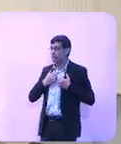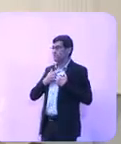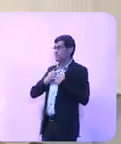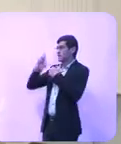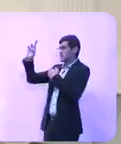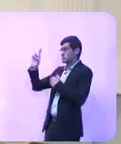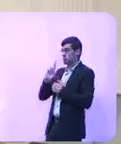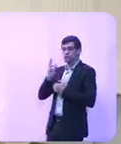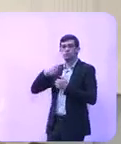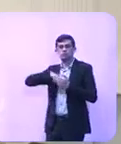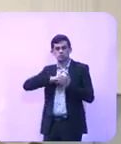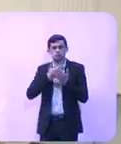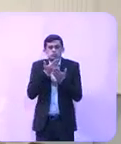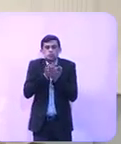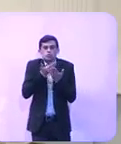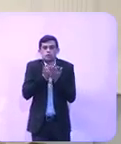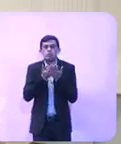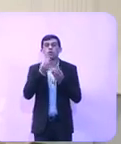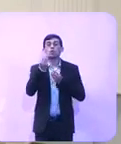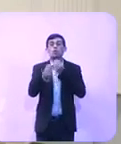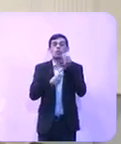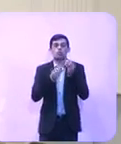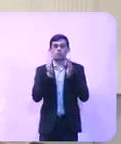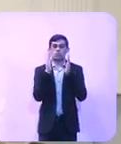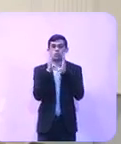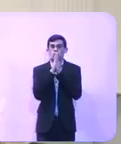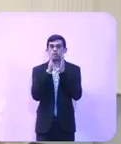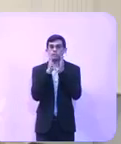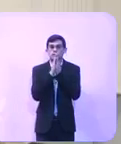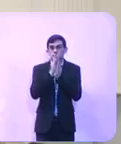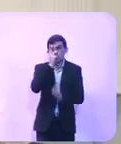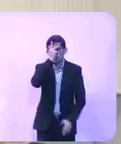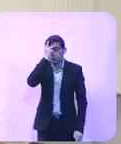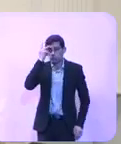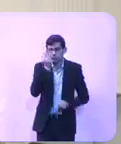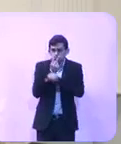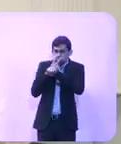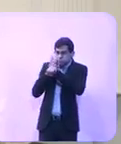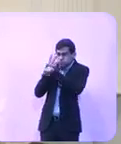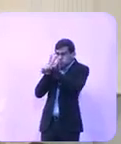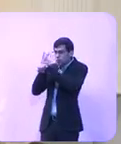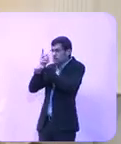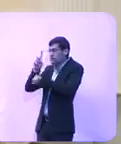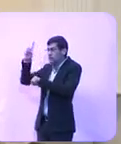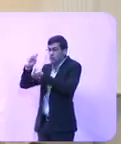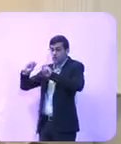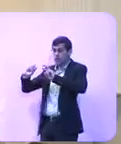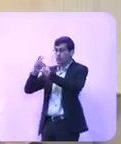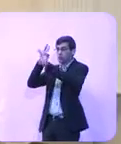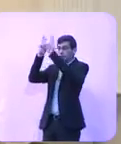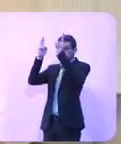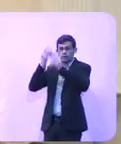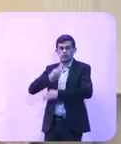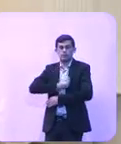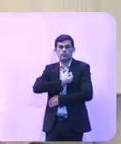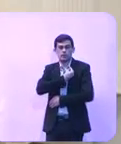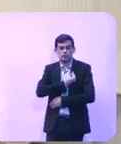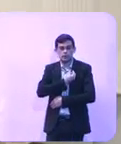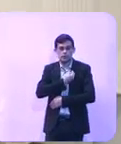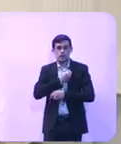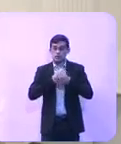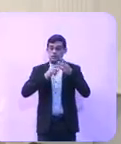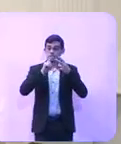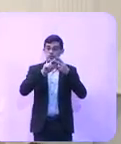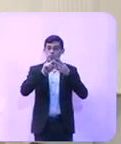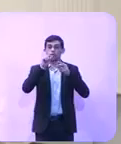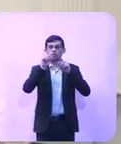nós olhamos, não é? Como é a oração de alguém que está buscando de Deus vitória na sua vida. Depois